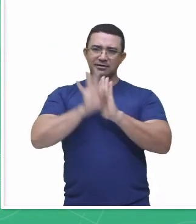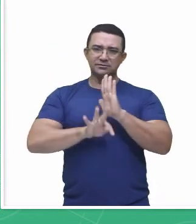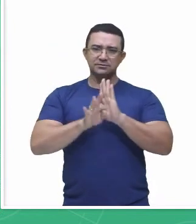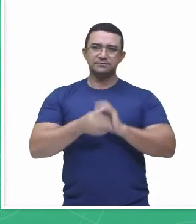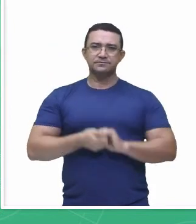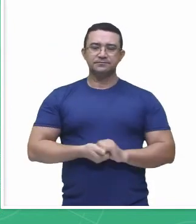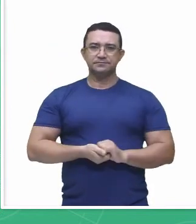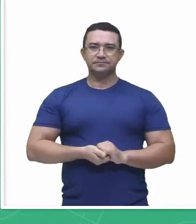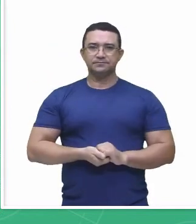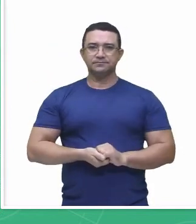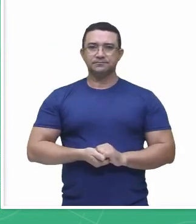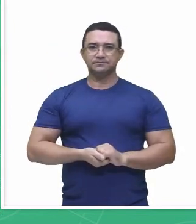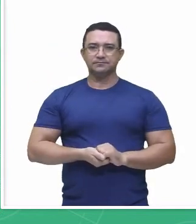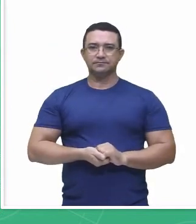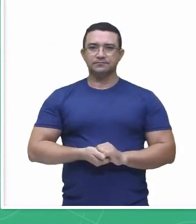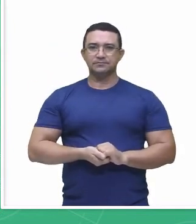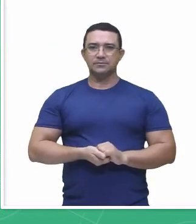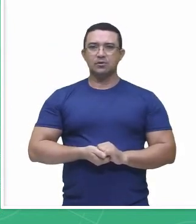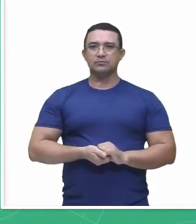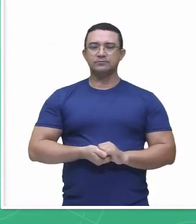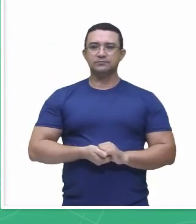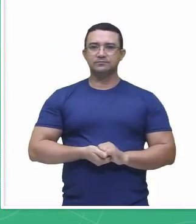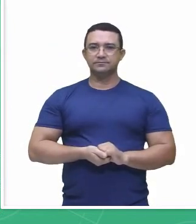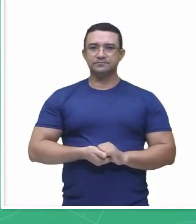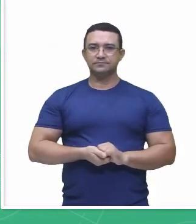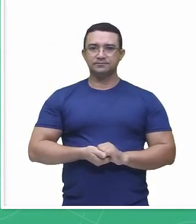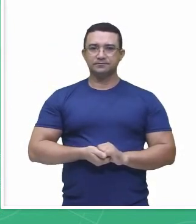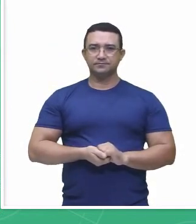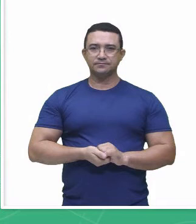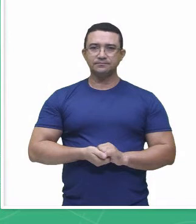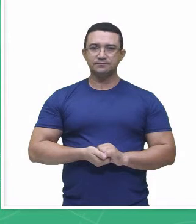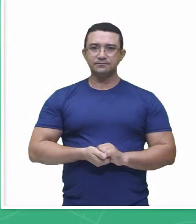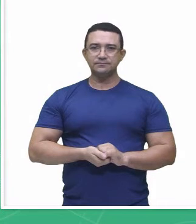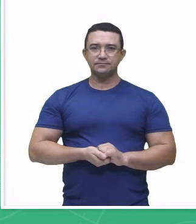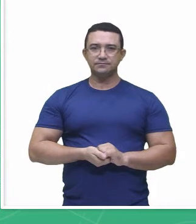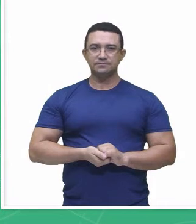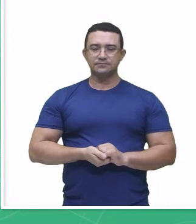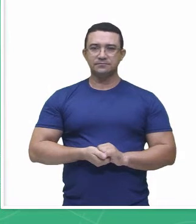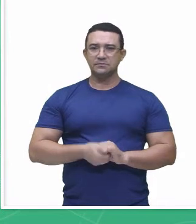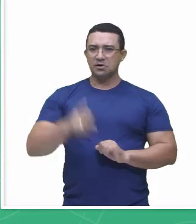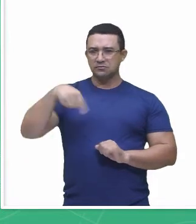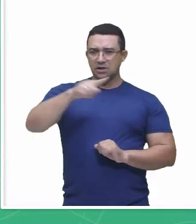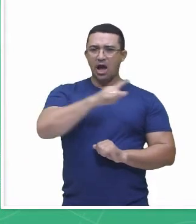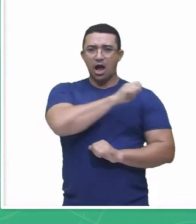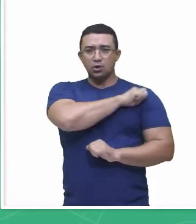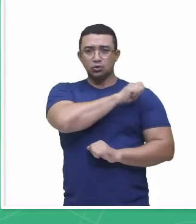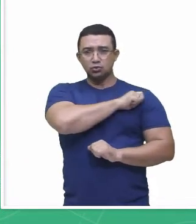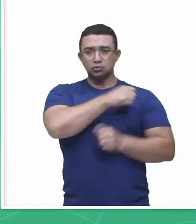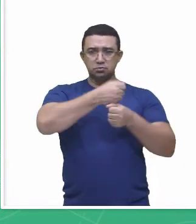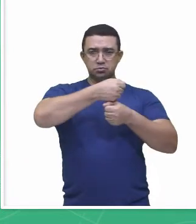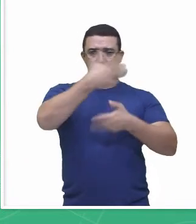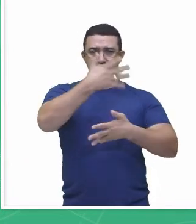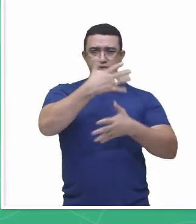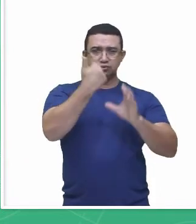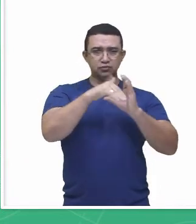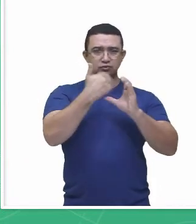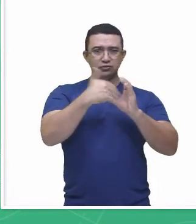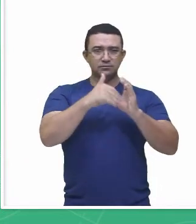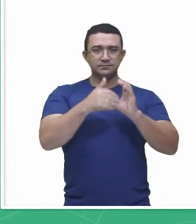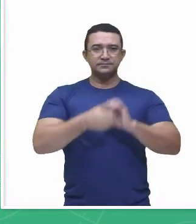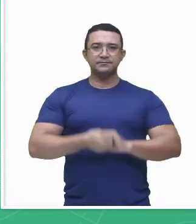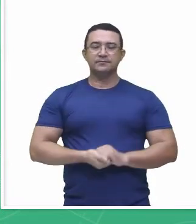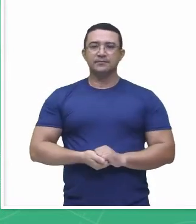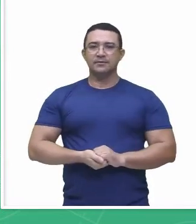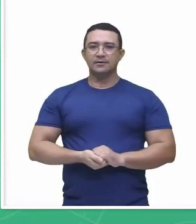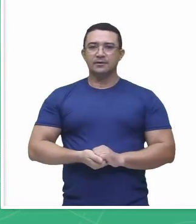C, D ou E? Coloca para nós aí a nossa resposta, por favor. O que nossos alunos compartilharam conosco?